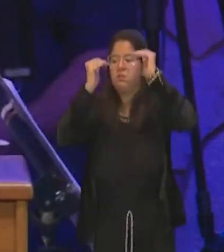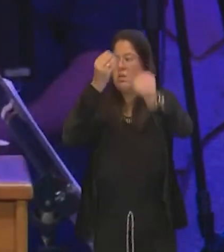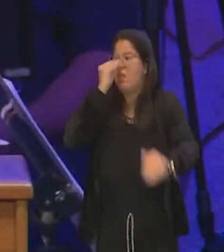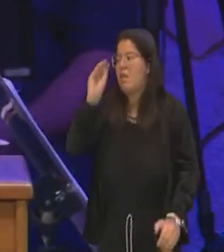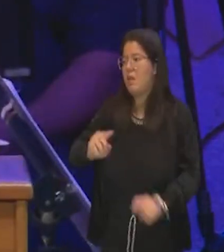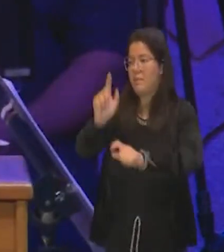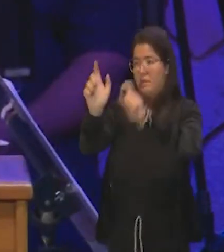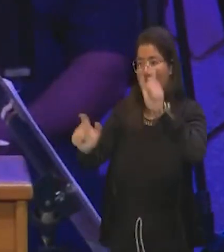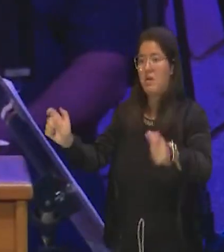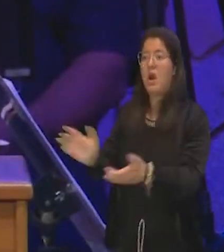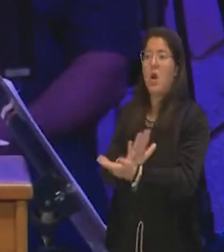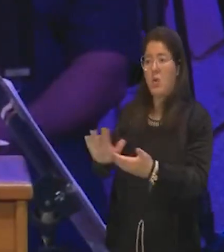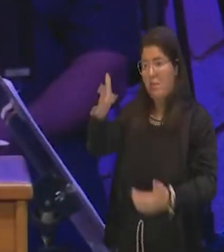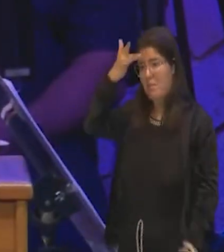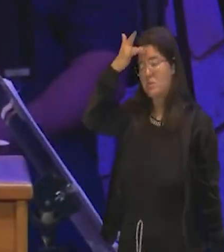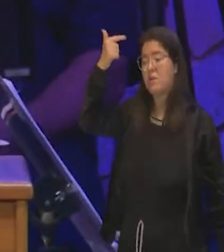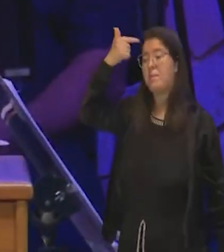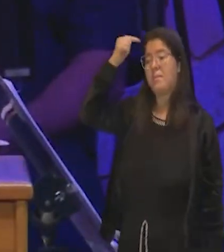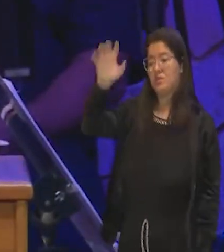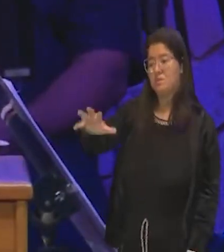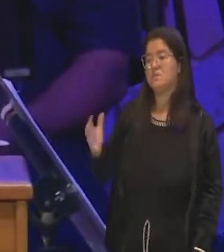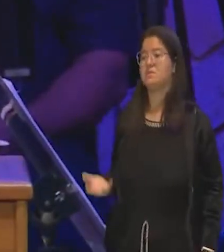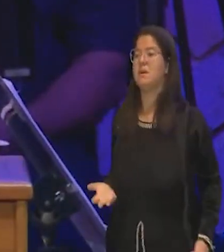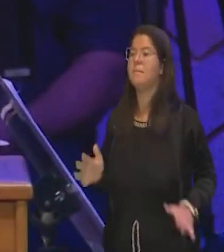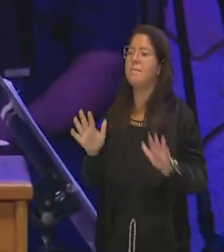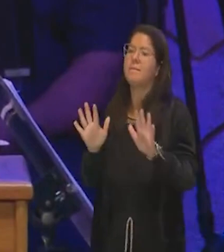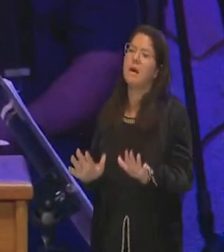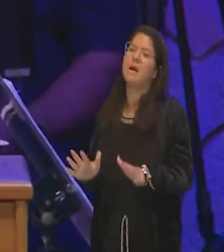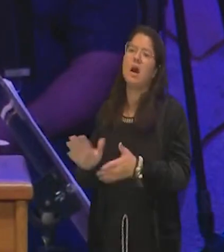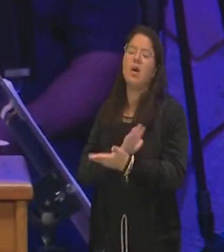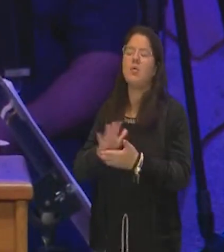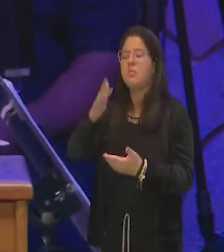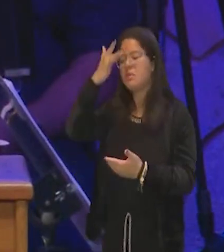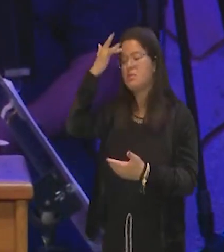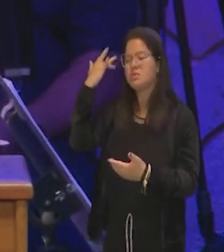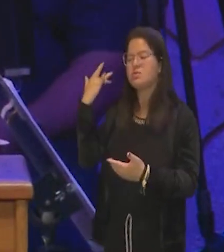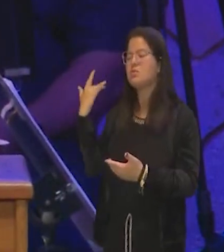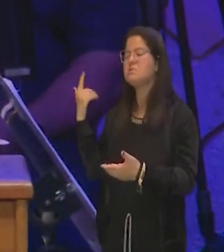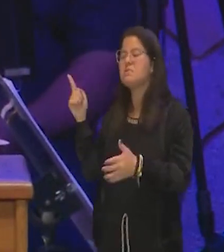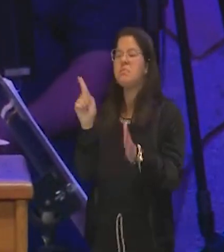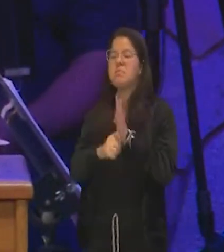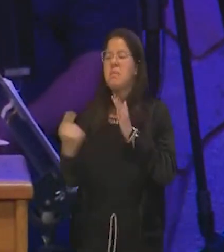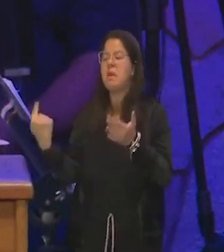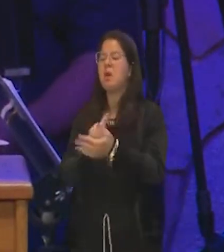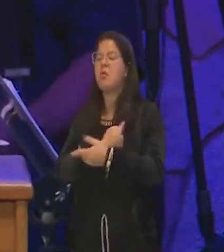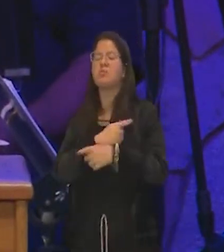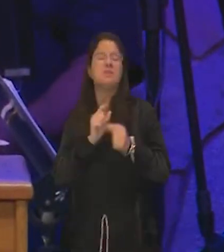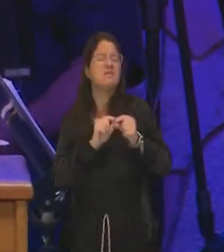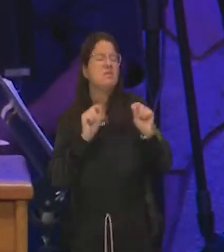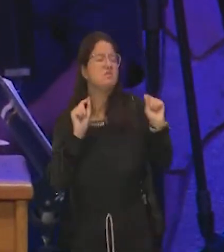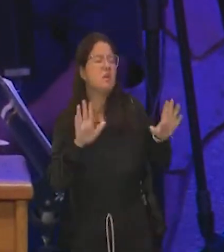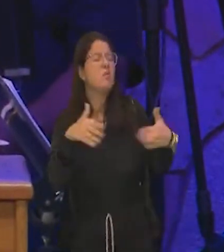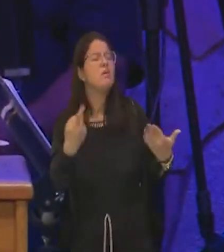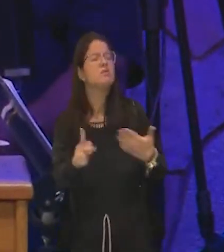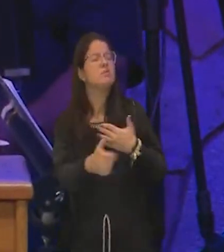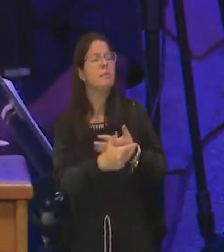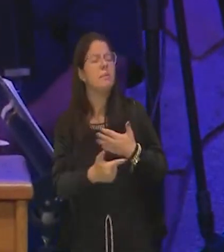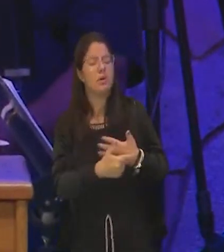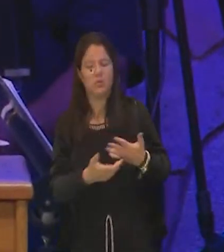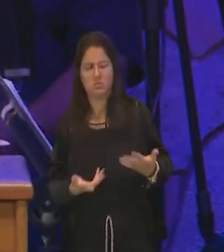pessoas. Mas algumas pessoas em conversas, elas dizem assim: o que você faz? Qual é a sua